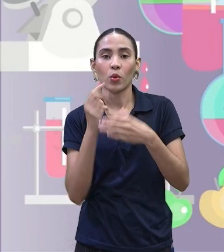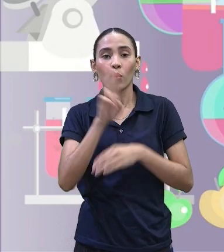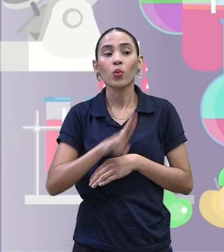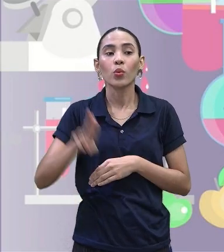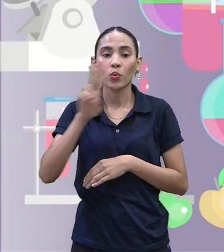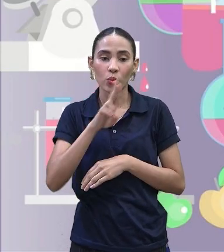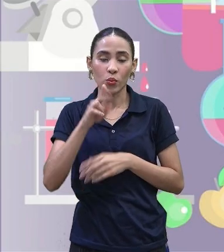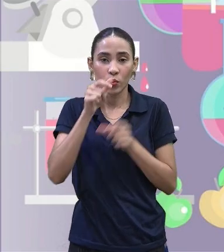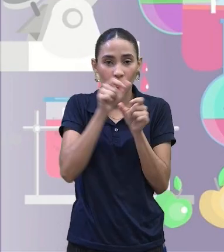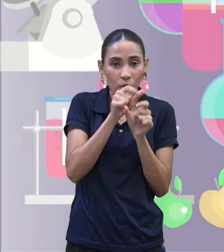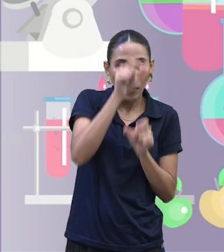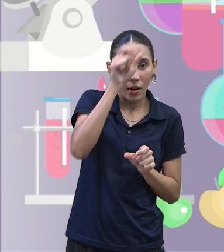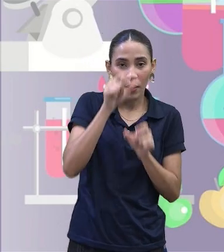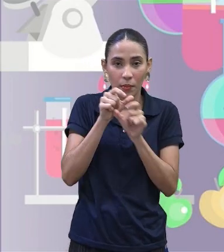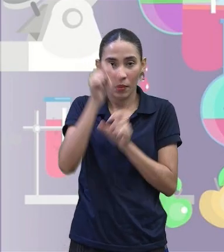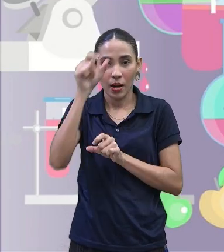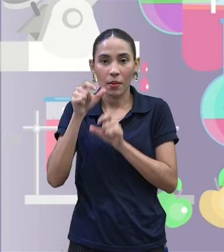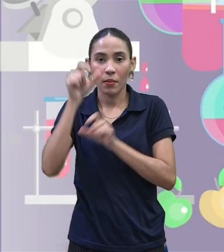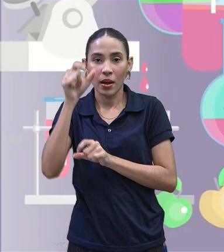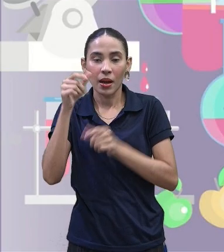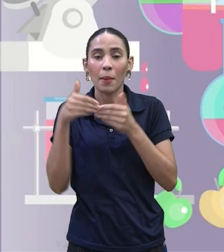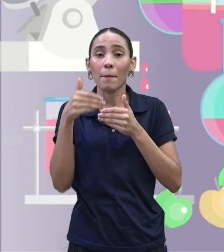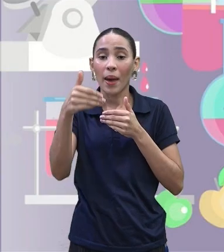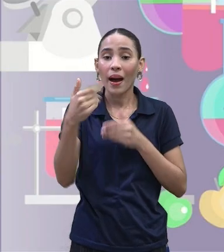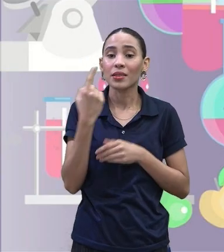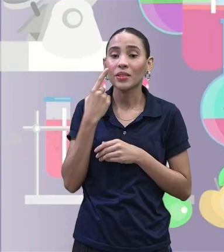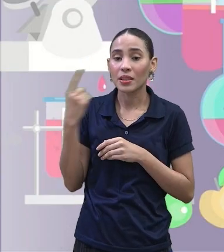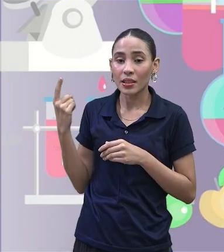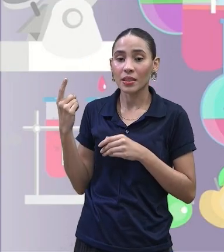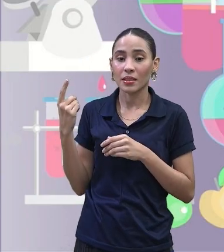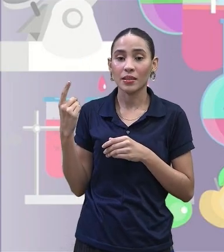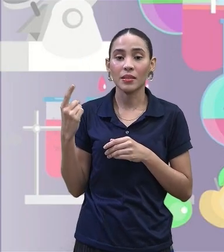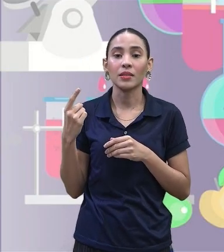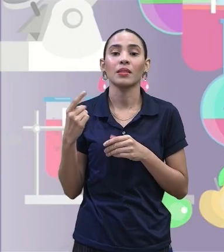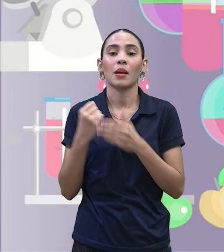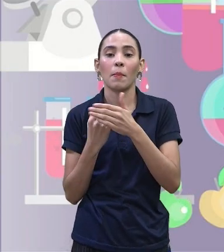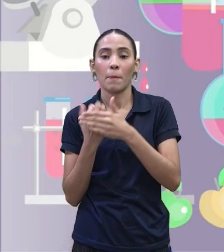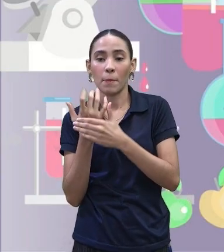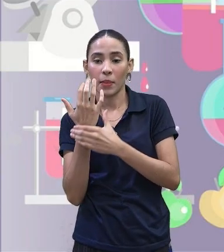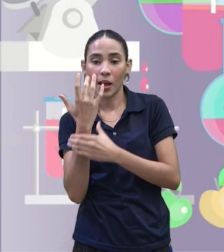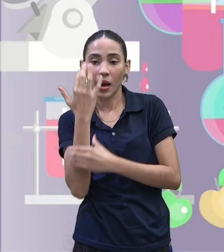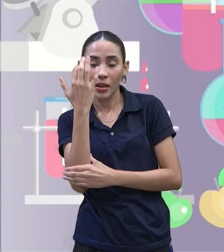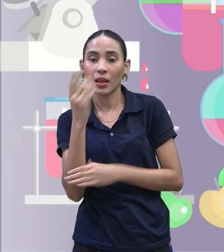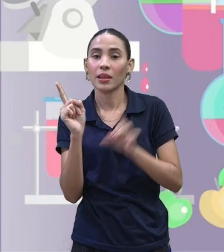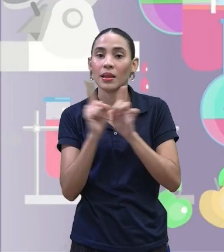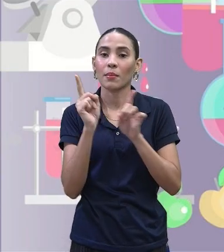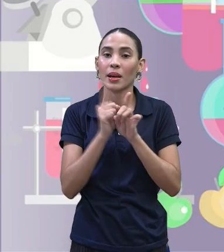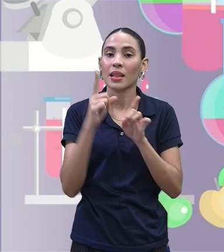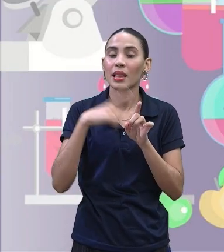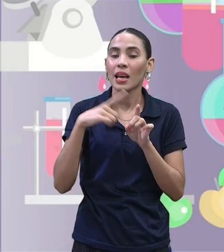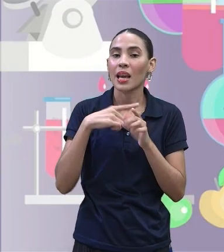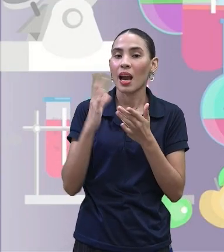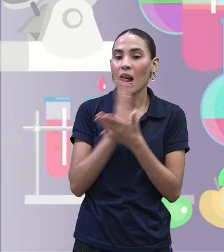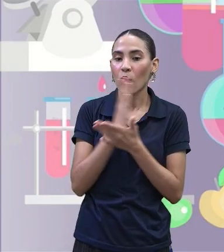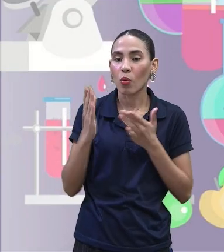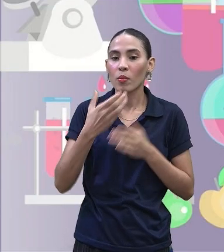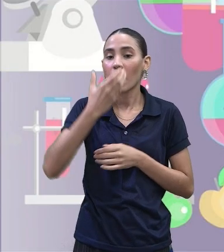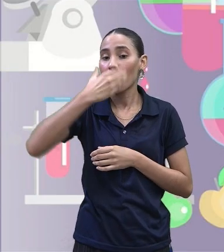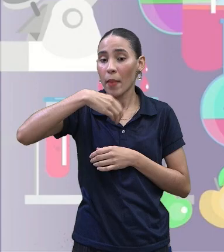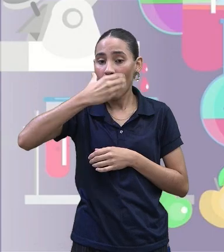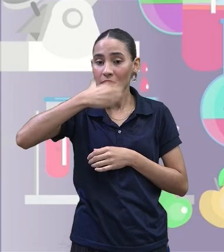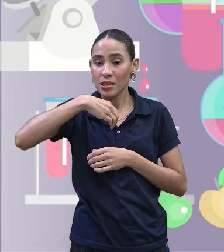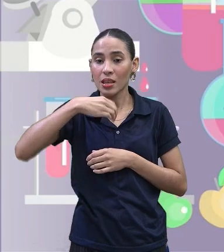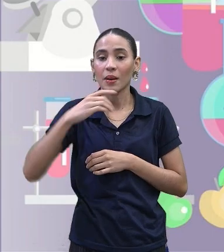desses fragmentos, de partes desses fragmentos de plantas. A gente tem ali, algumas maçãs,